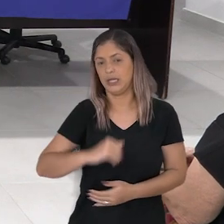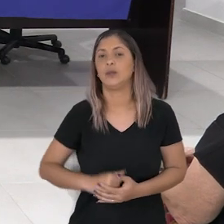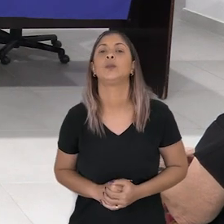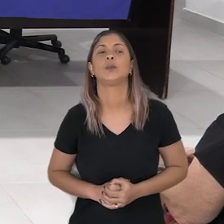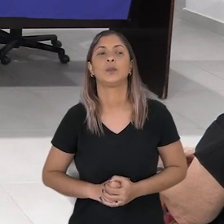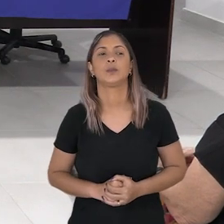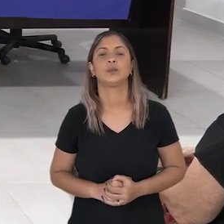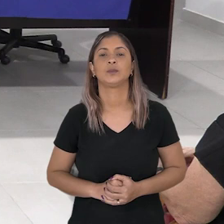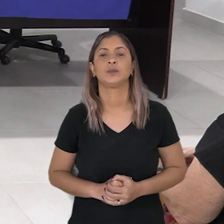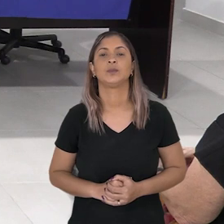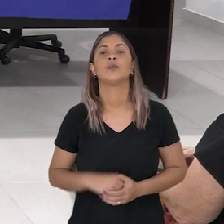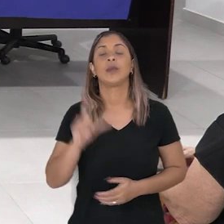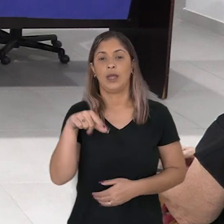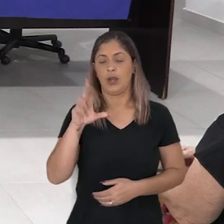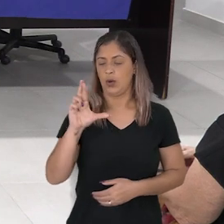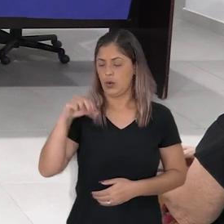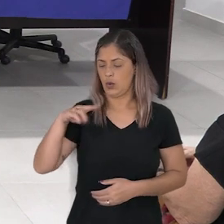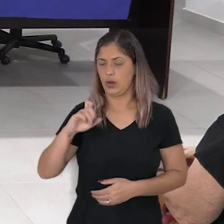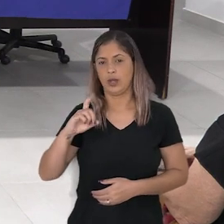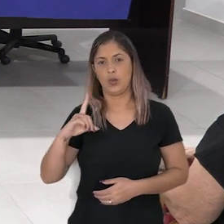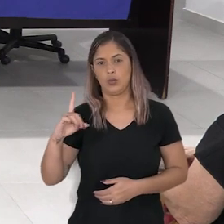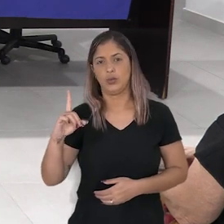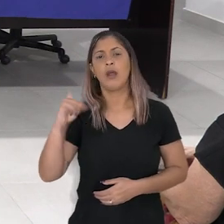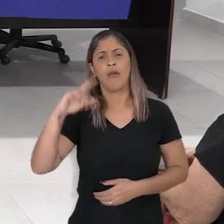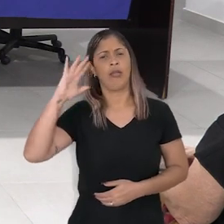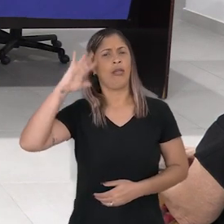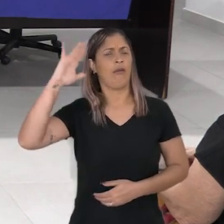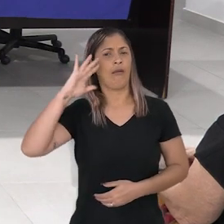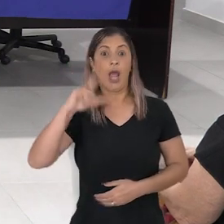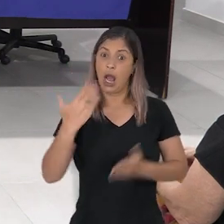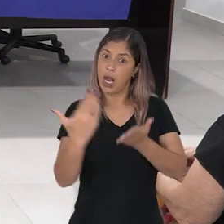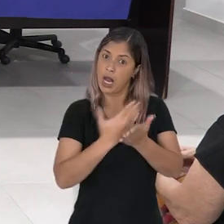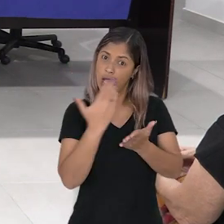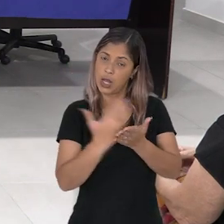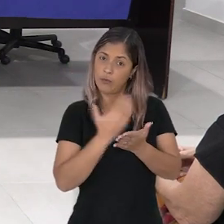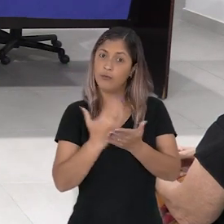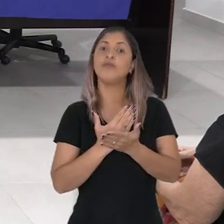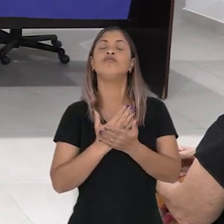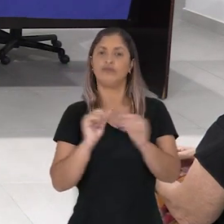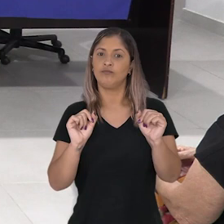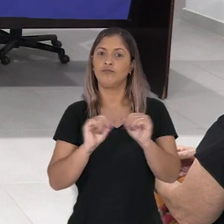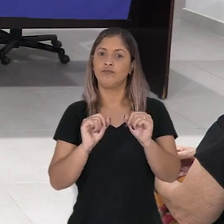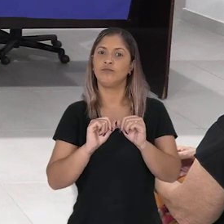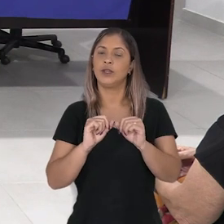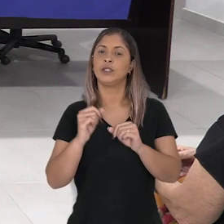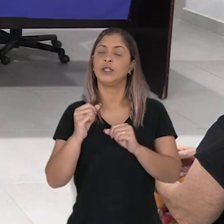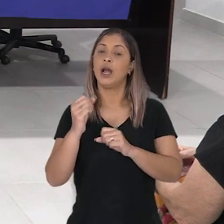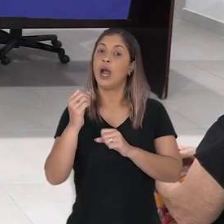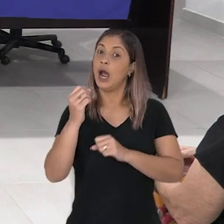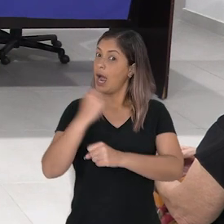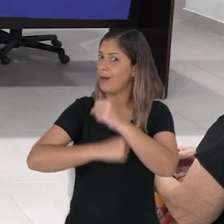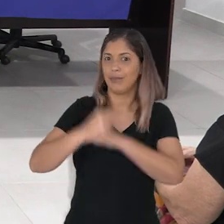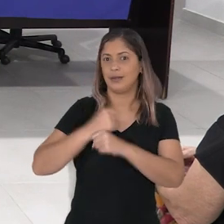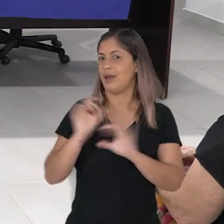Ronald Sintra Schella, que foi um livro que a gente cunhou ano passado. A